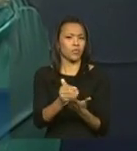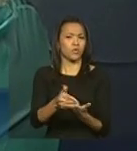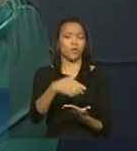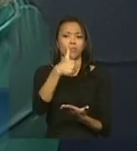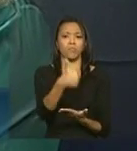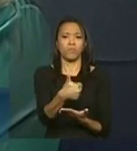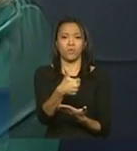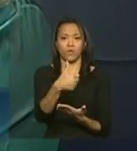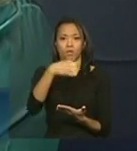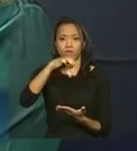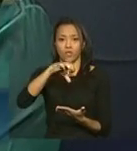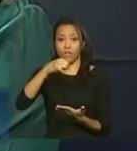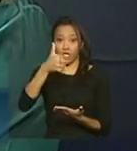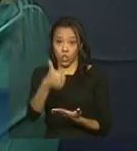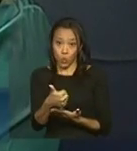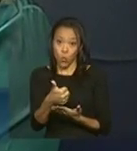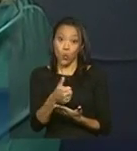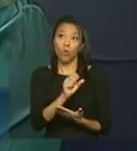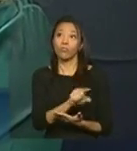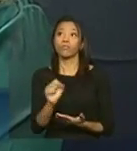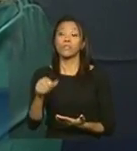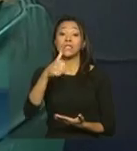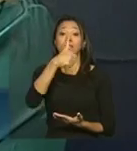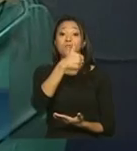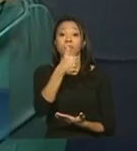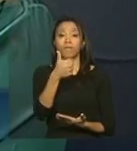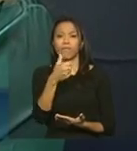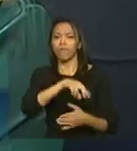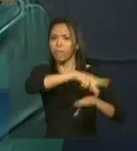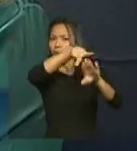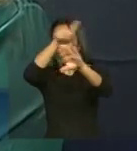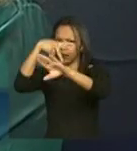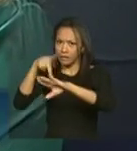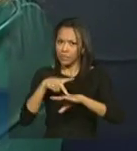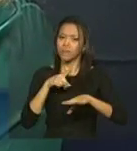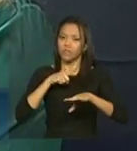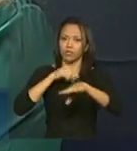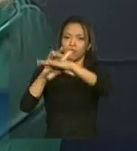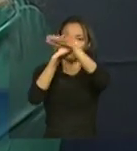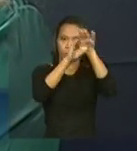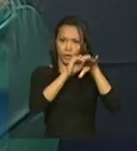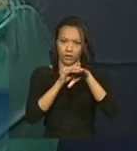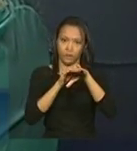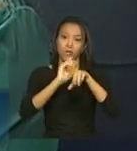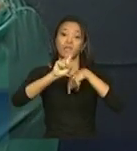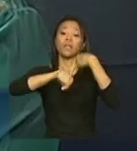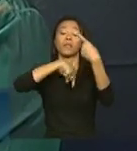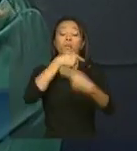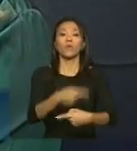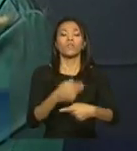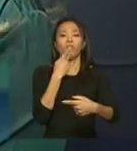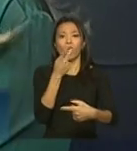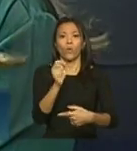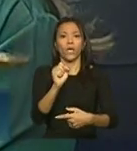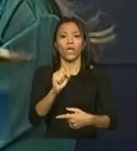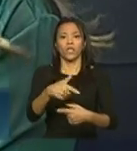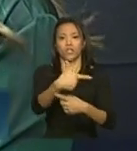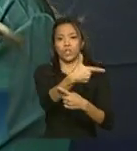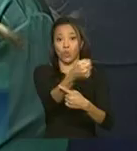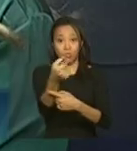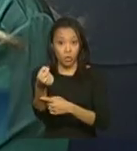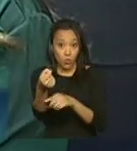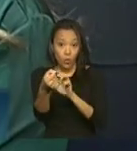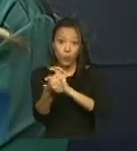1991, com 122 países endêmicos. Num primeiro momento, se estabeleceu que até o ano 2000 todos